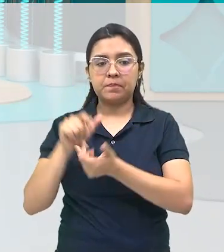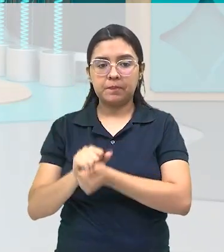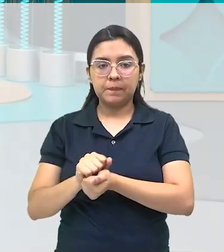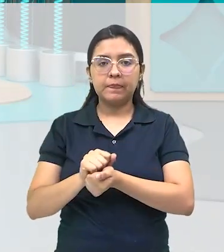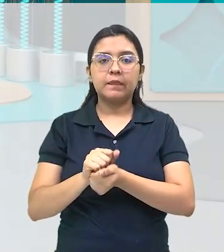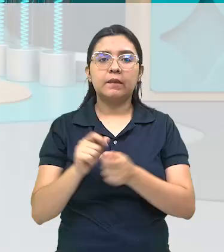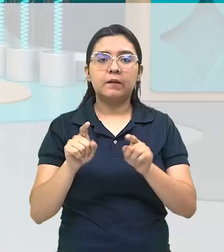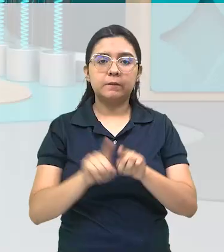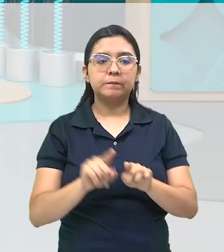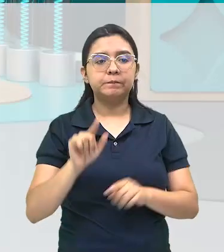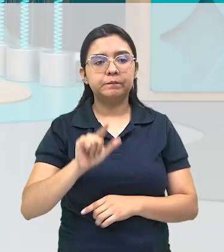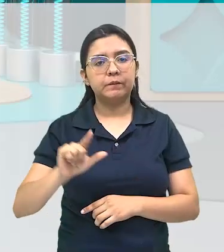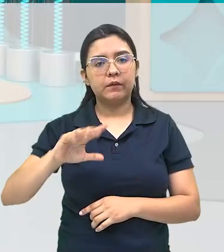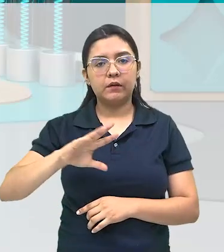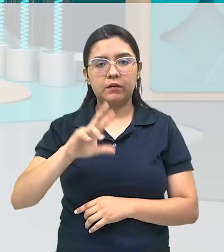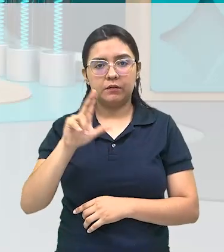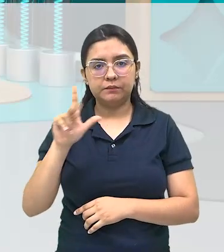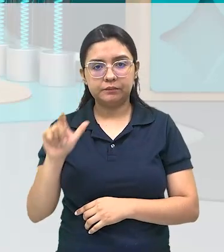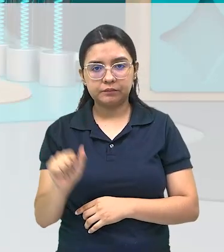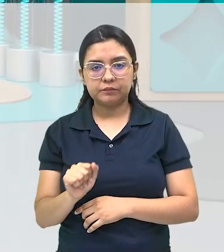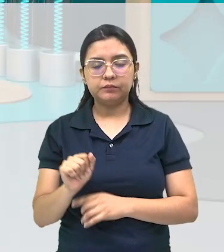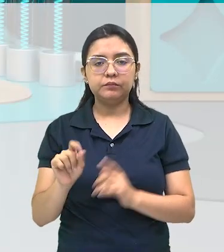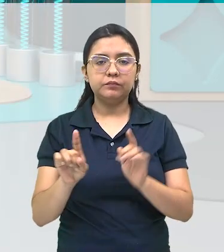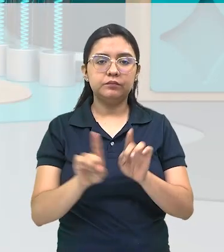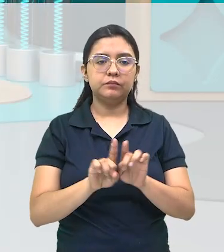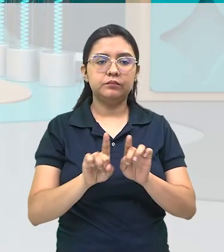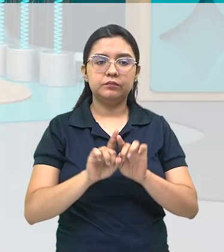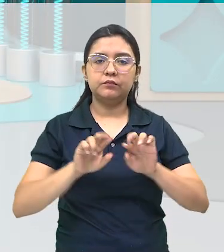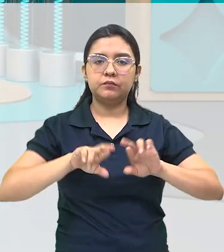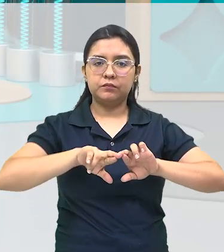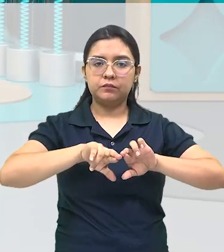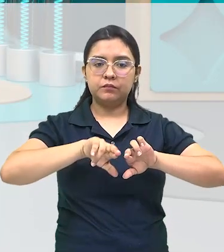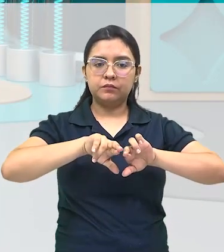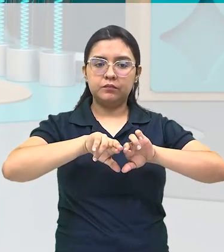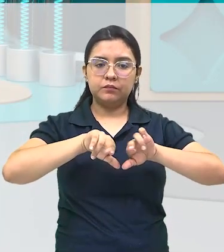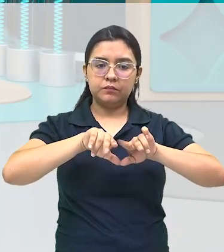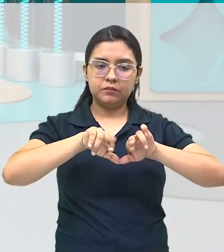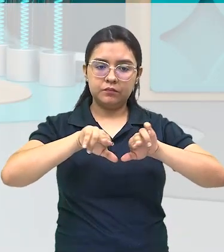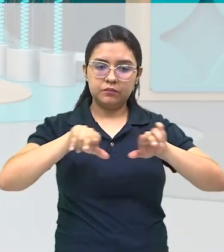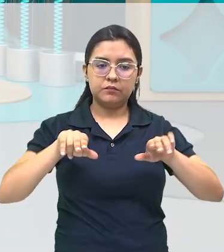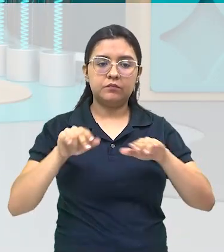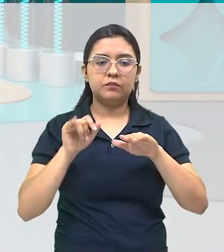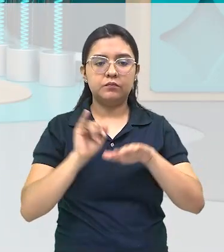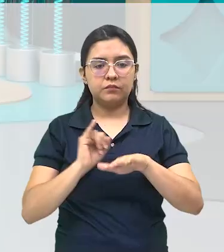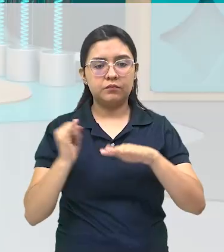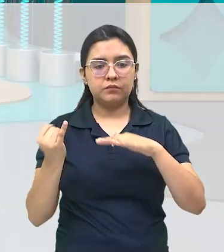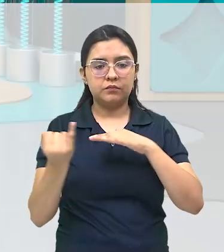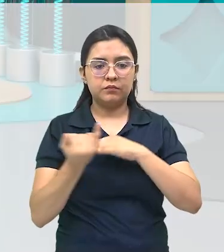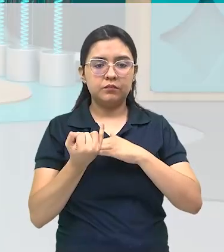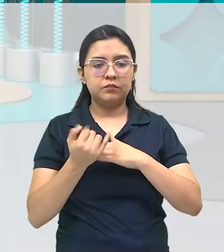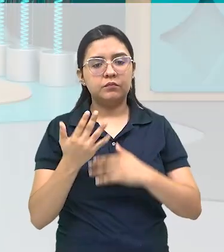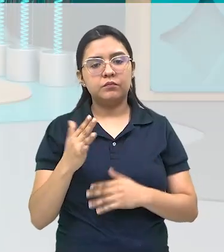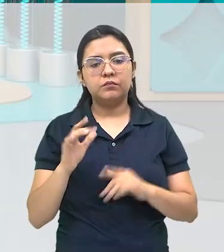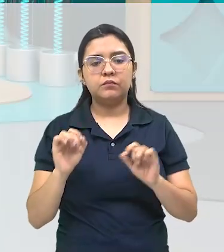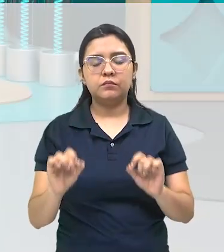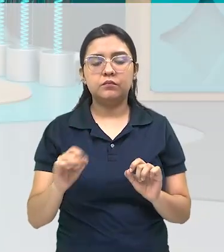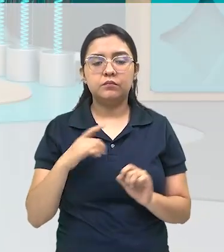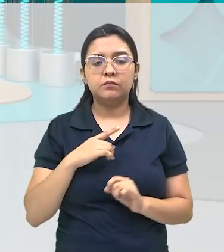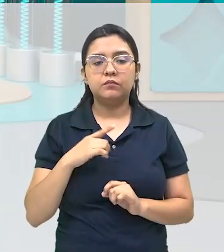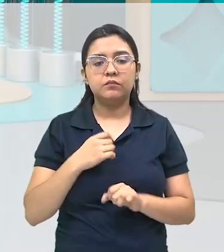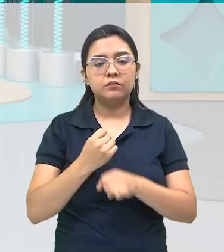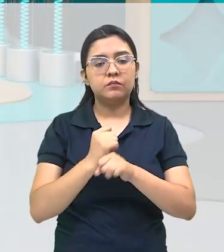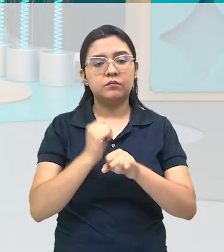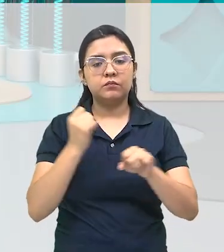no extremo leste da Ásia e é um conjunto de ilhas. É um país bem pequeno, que com certeza deve dar ali mais ou